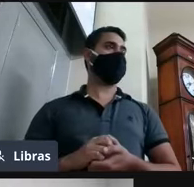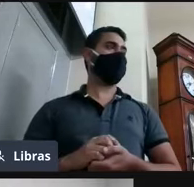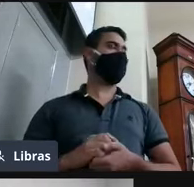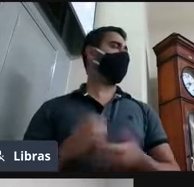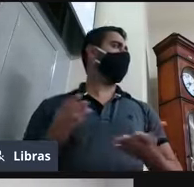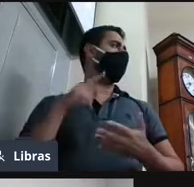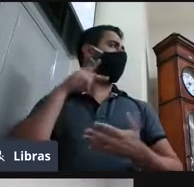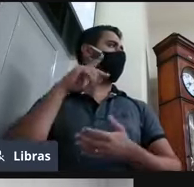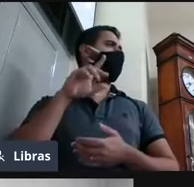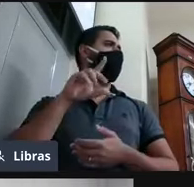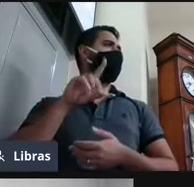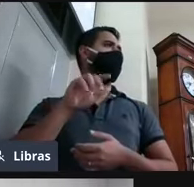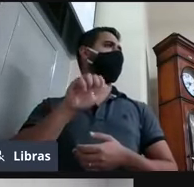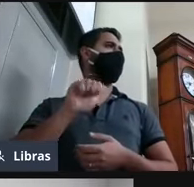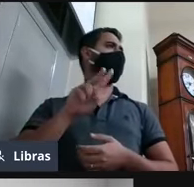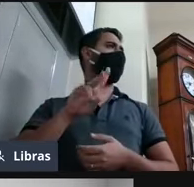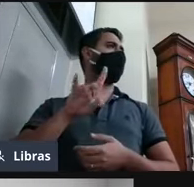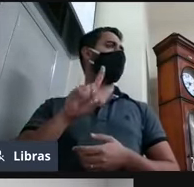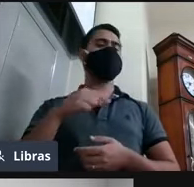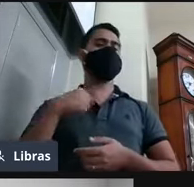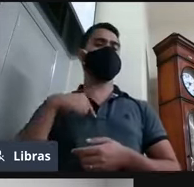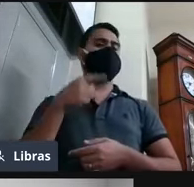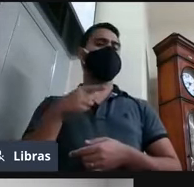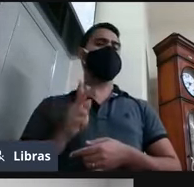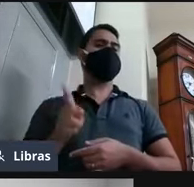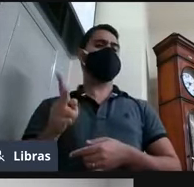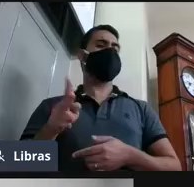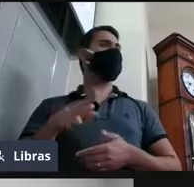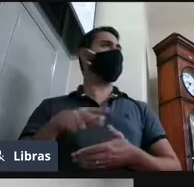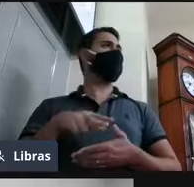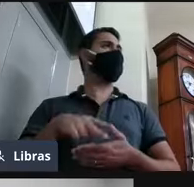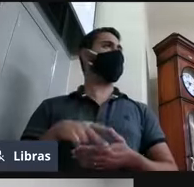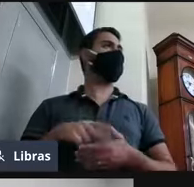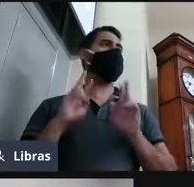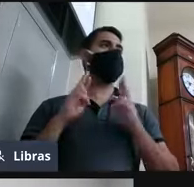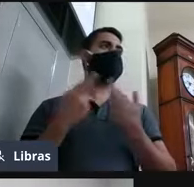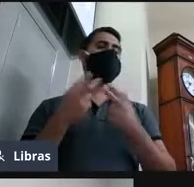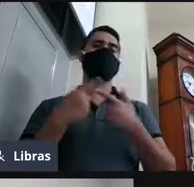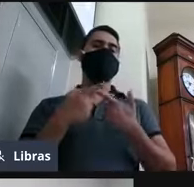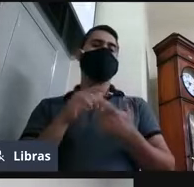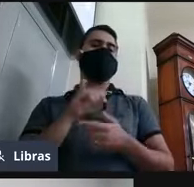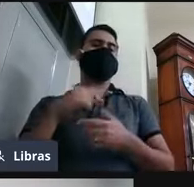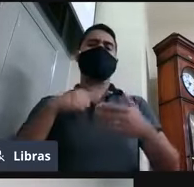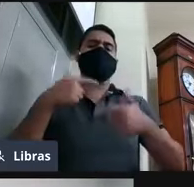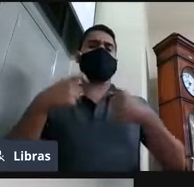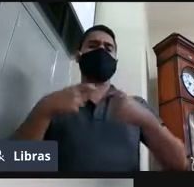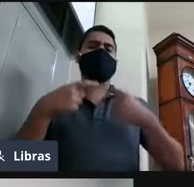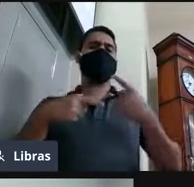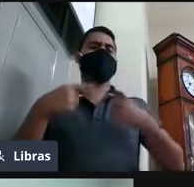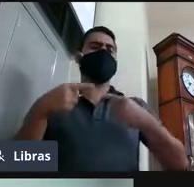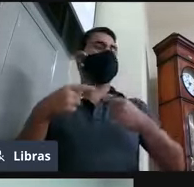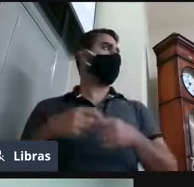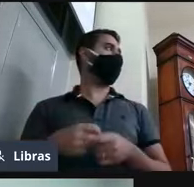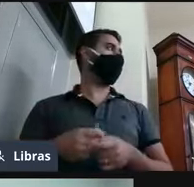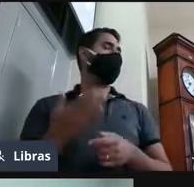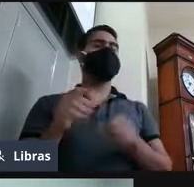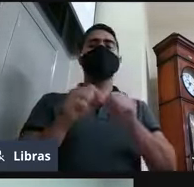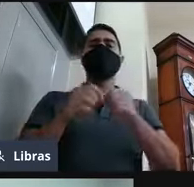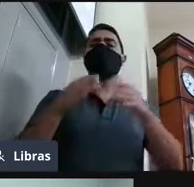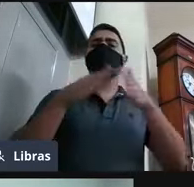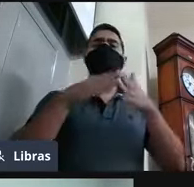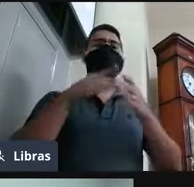vereador David, e Quero eu vou fazer- dar sequência à sessão. Porque senão... Queria fazer um apelo a Vossa